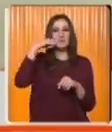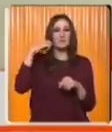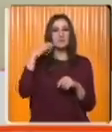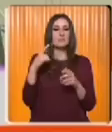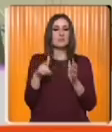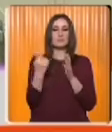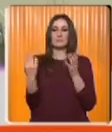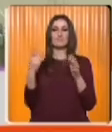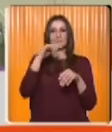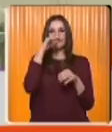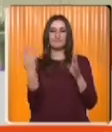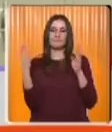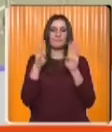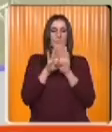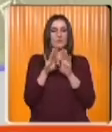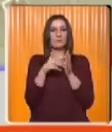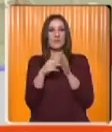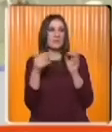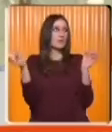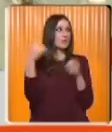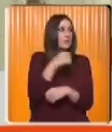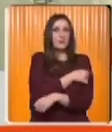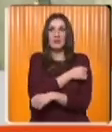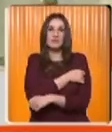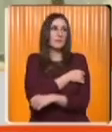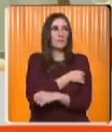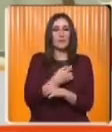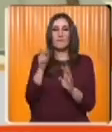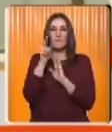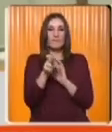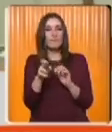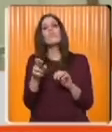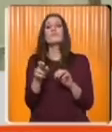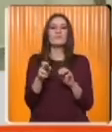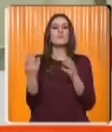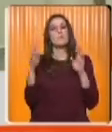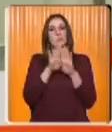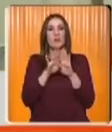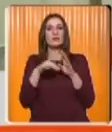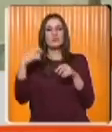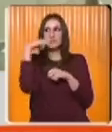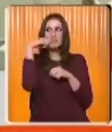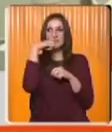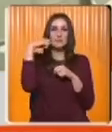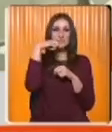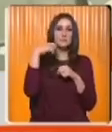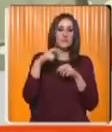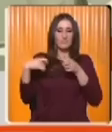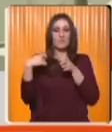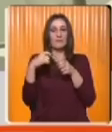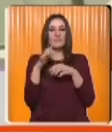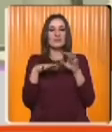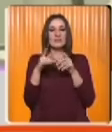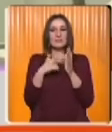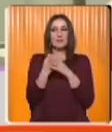eu fecho a porta, ou espero que ninguém esteja em casa, que saiam, ou fecho a porta e faço a minha higiene oral, mas estou sempre